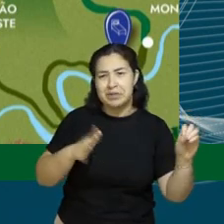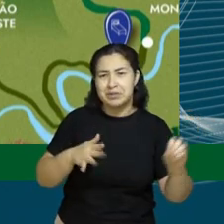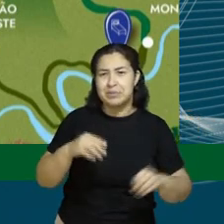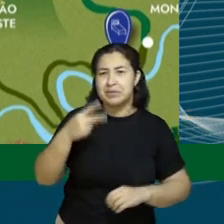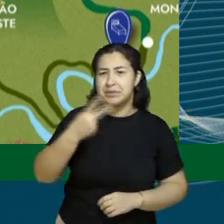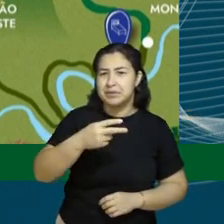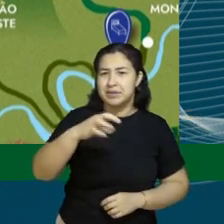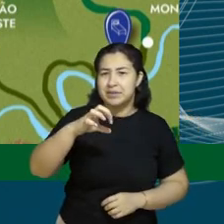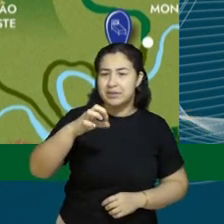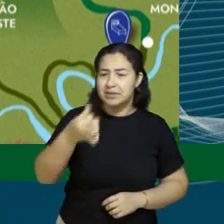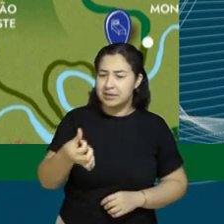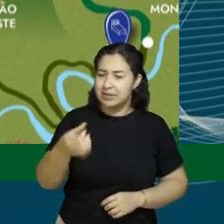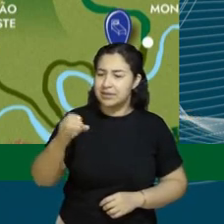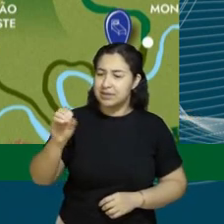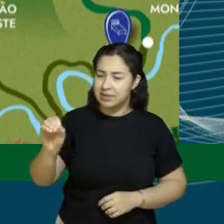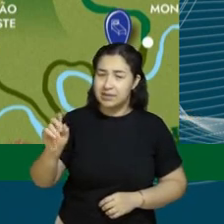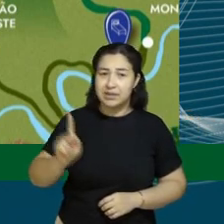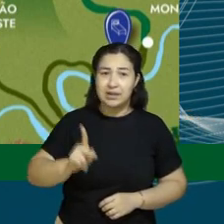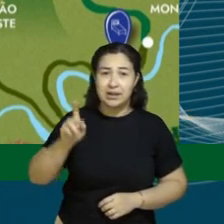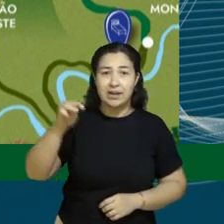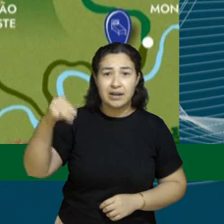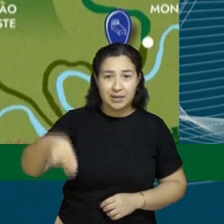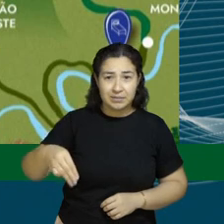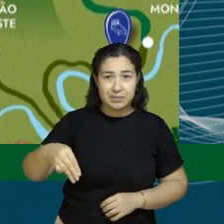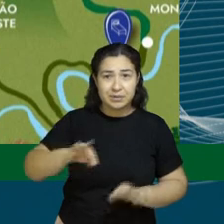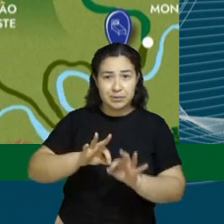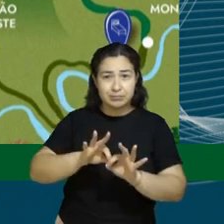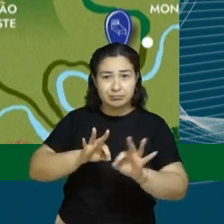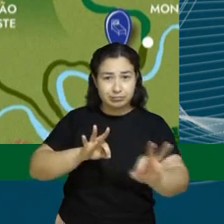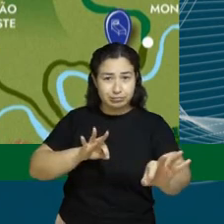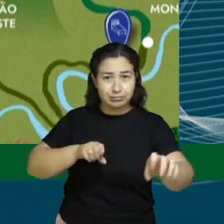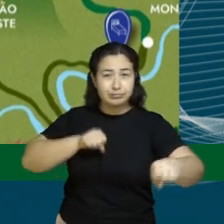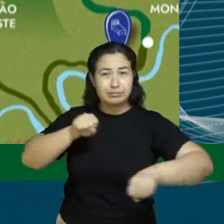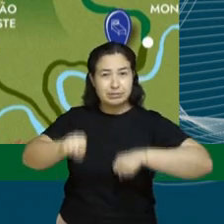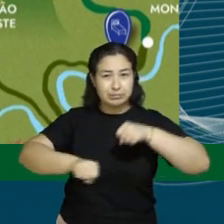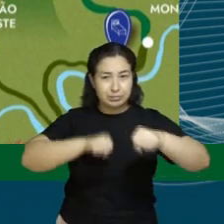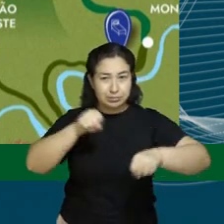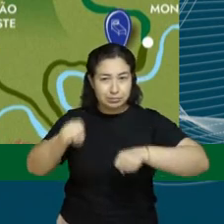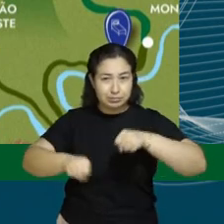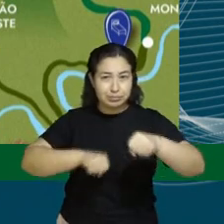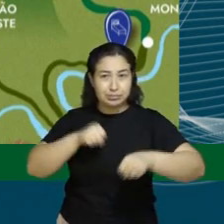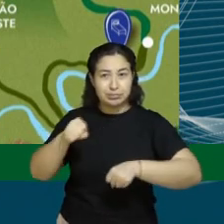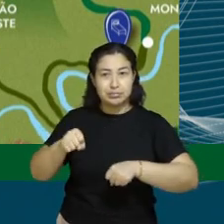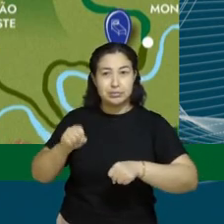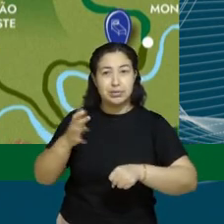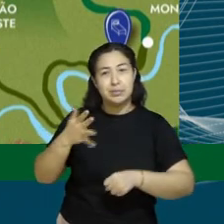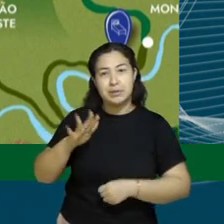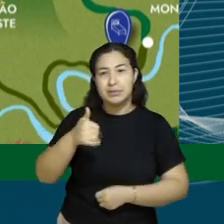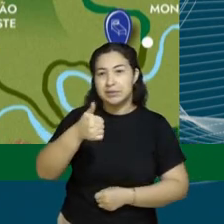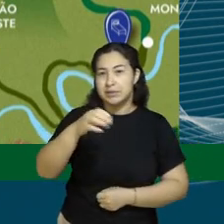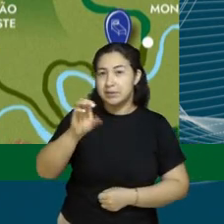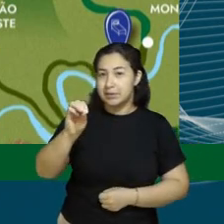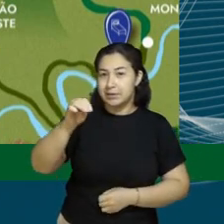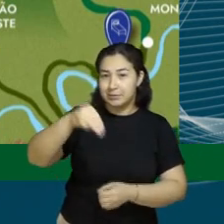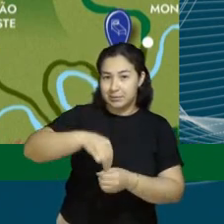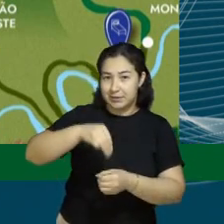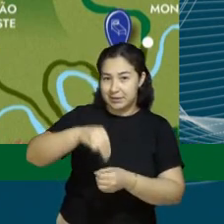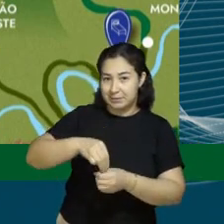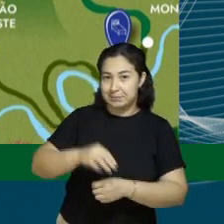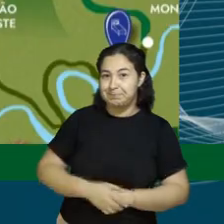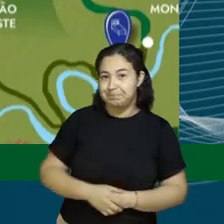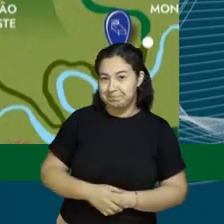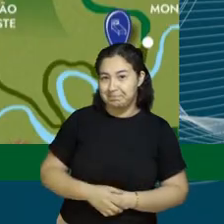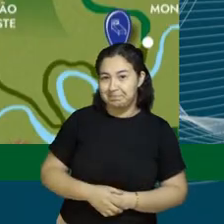260 quilômetros, um trajeto que contempla 10 municípios. O roteiro está pronto, será